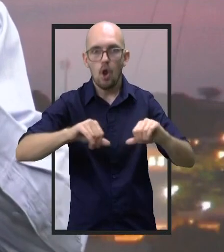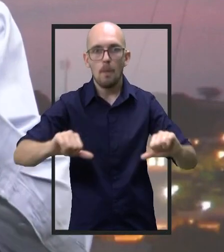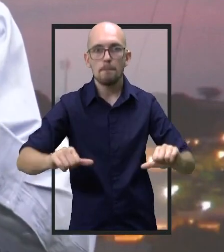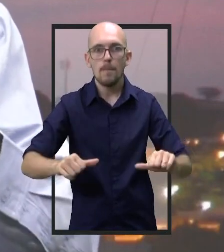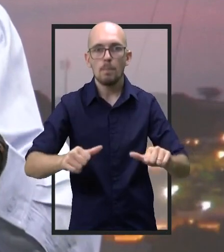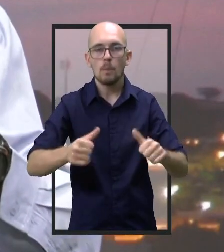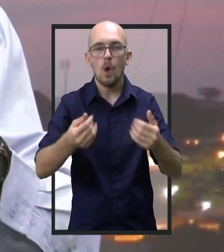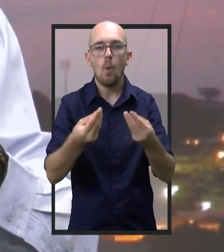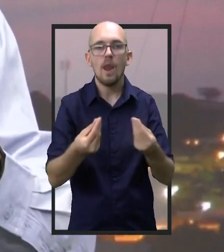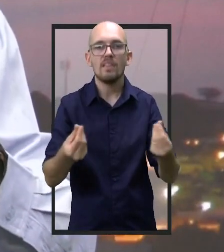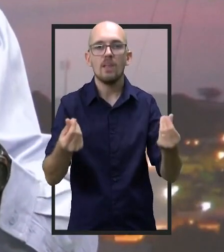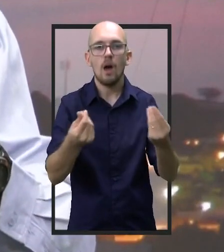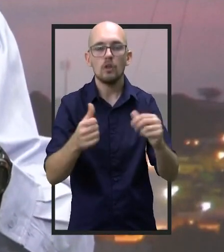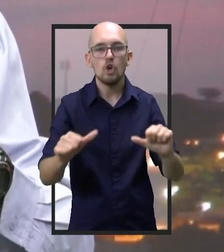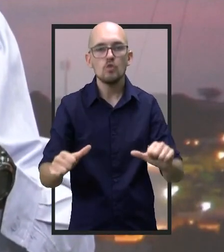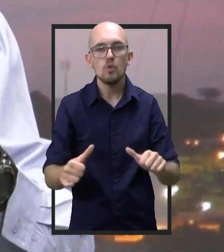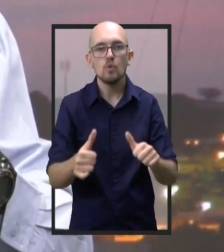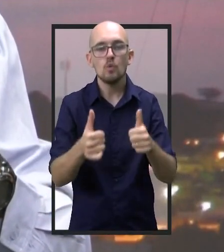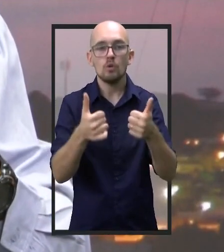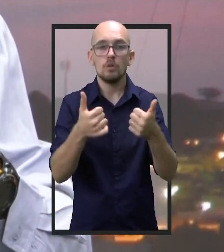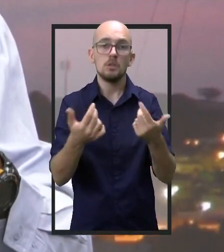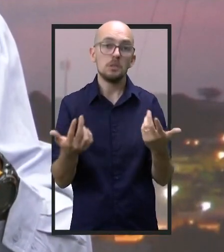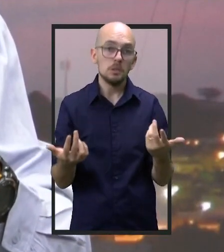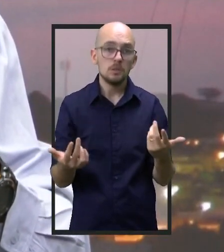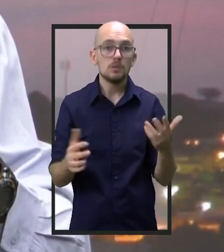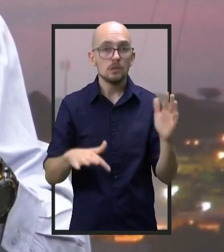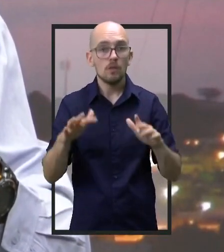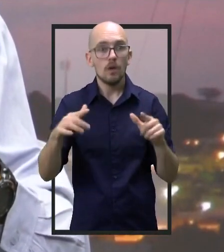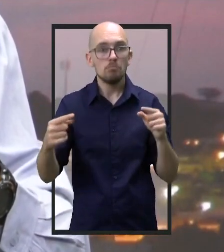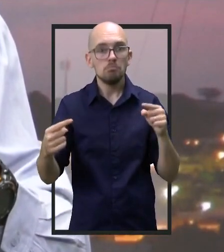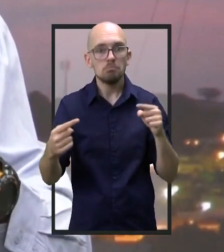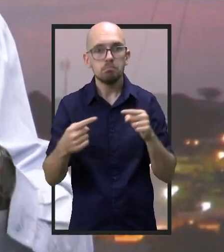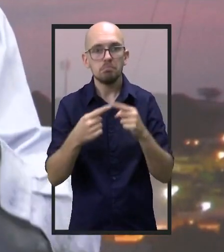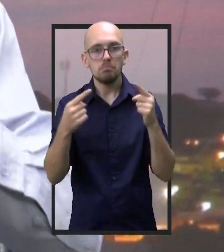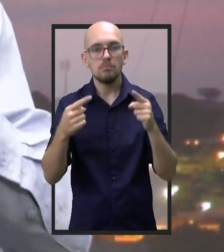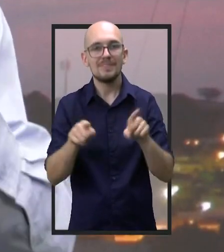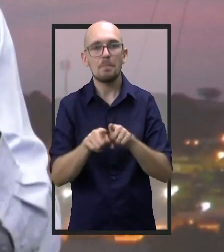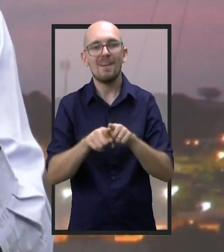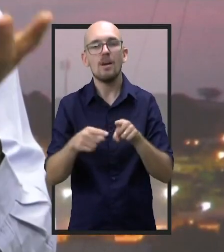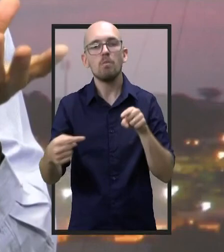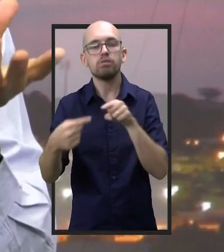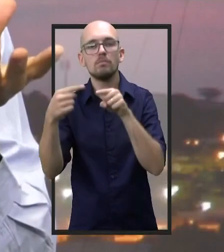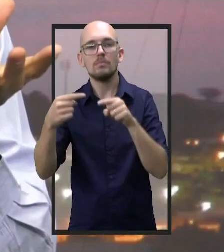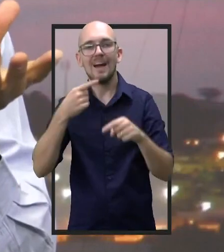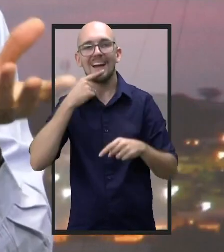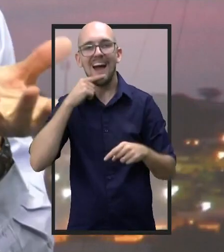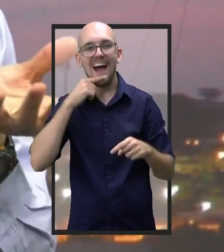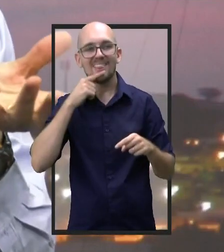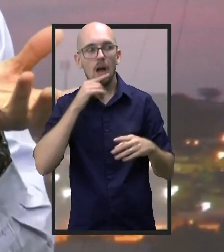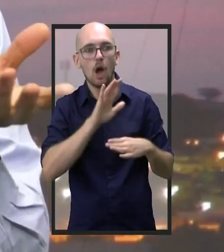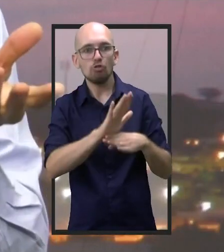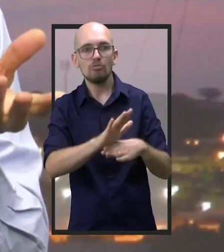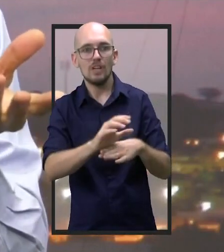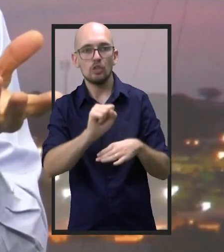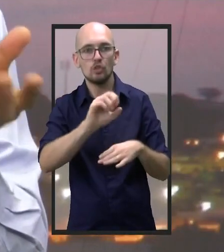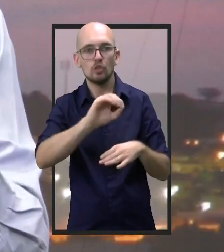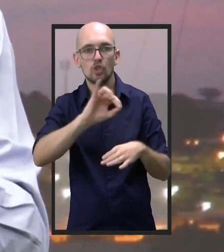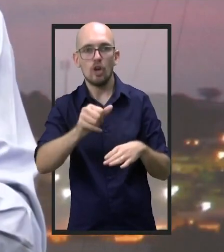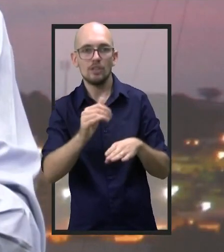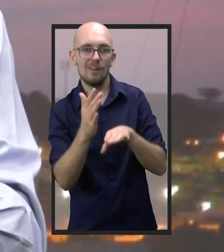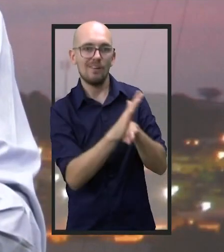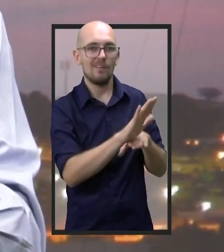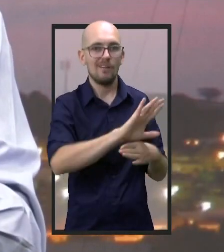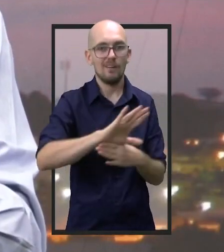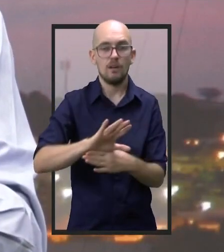melhora a sua produtividade, até talvez não impacte nem tanto na sua produção de cana. Então as possibilidades estão nosso. Quem faz a escolha